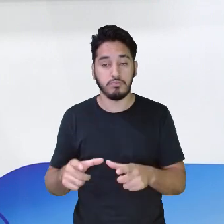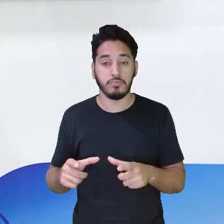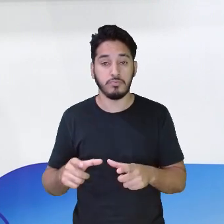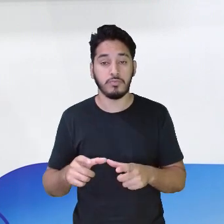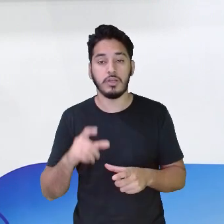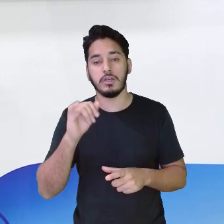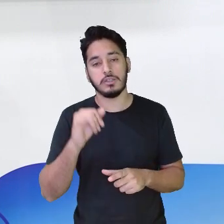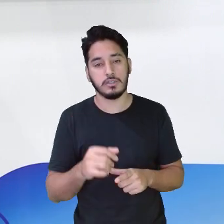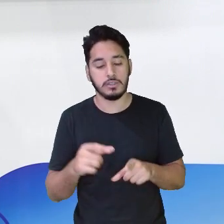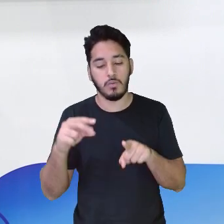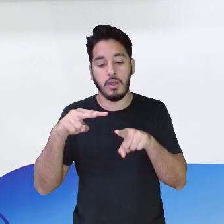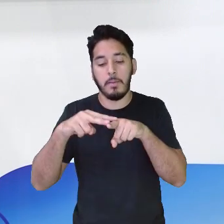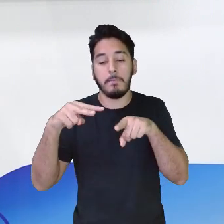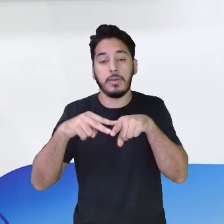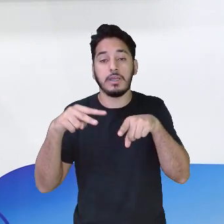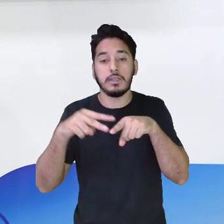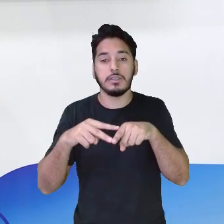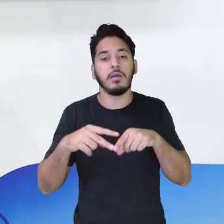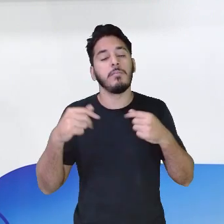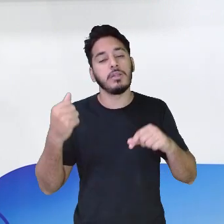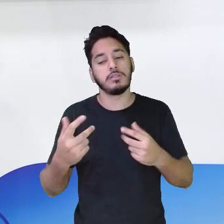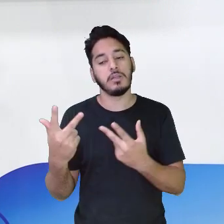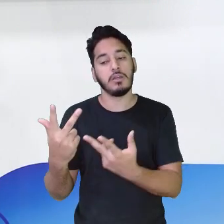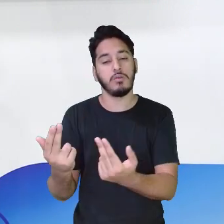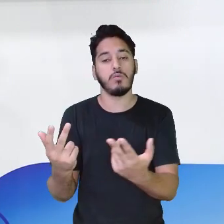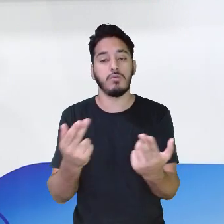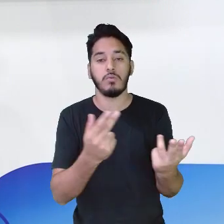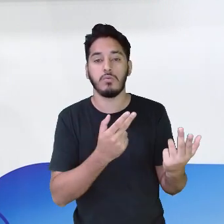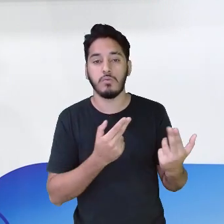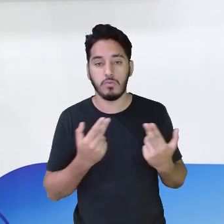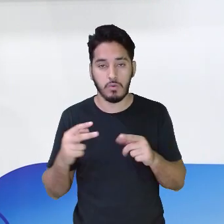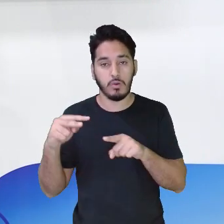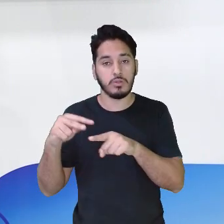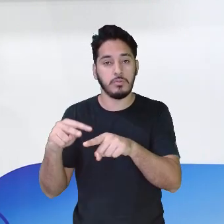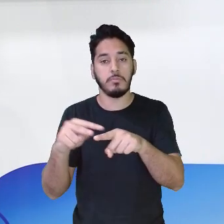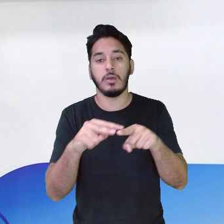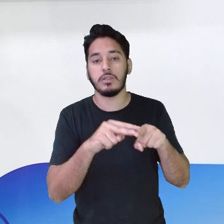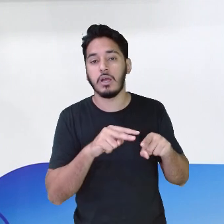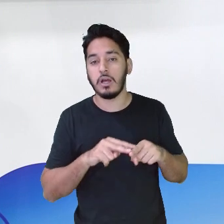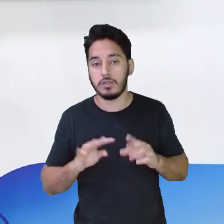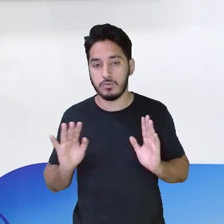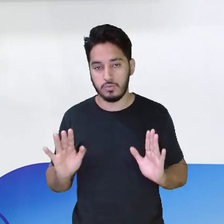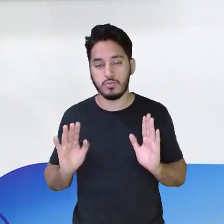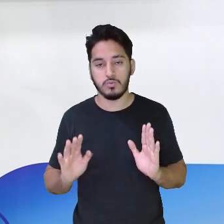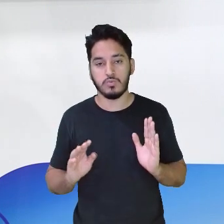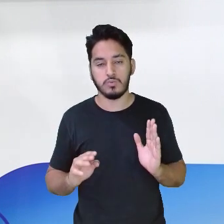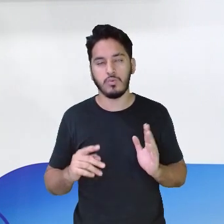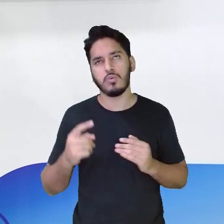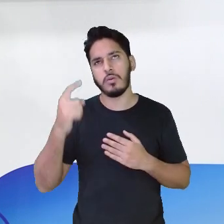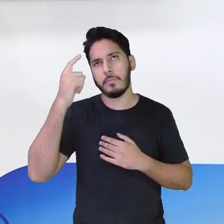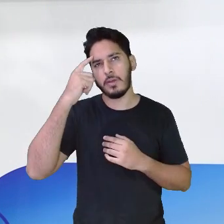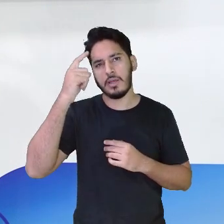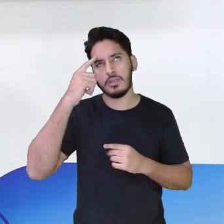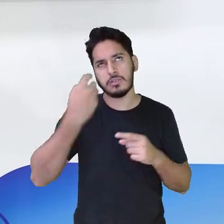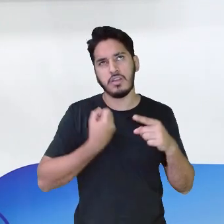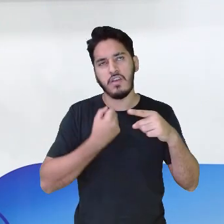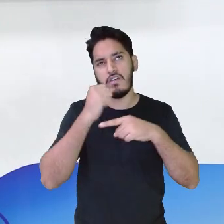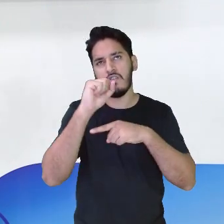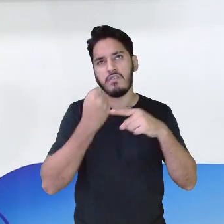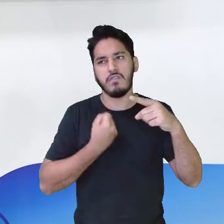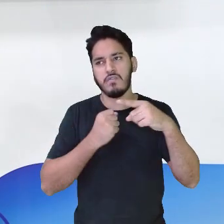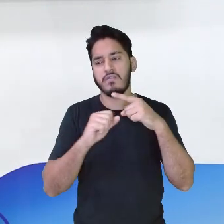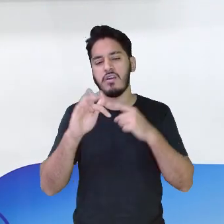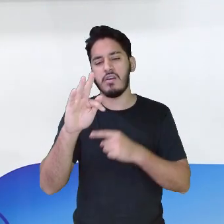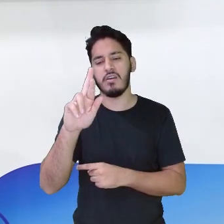é uma pizza, todo mundo tem que comer a mesma quantidade de pedaços, certo? Quando a gente pensa em fração, a gente pode